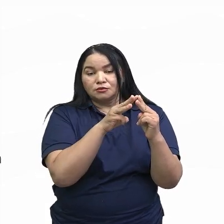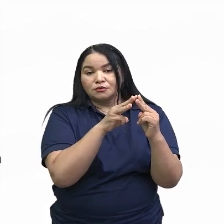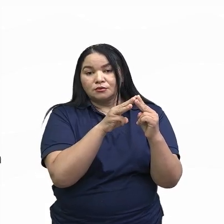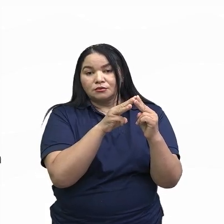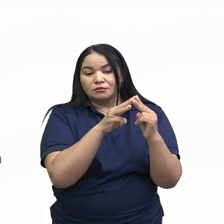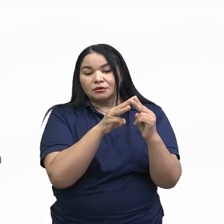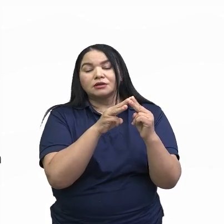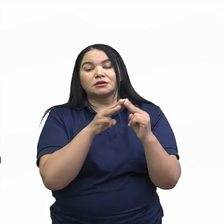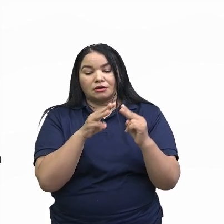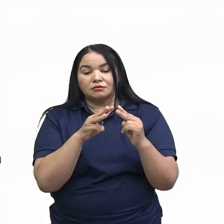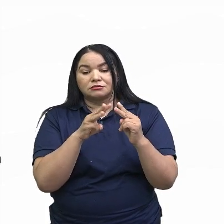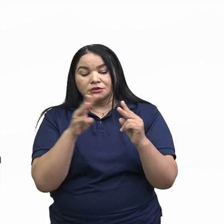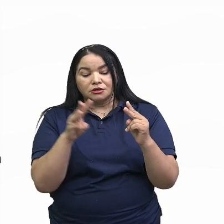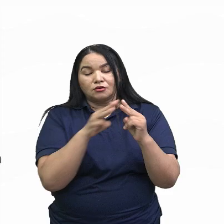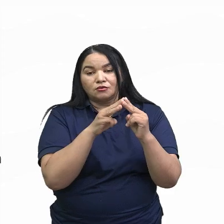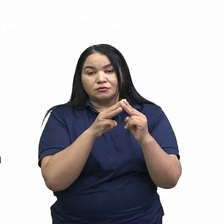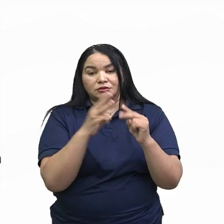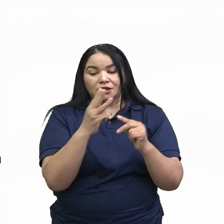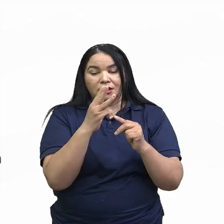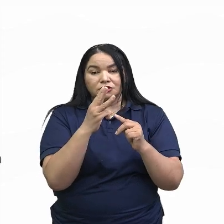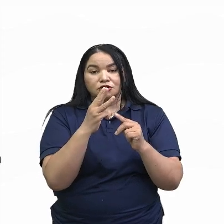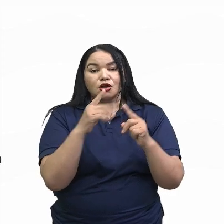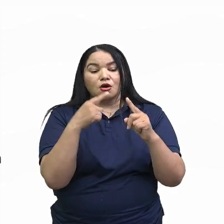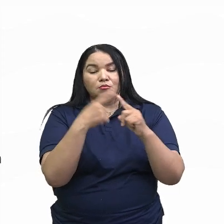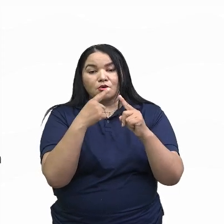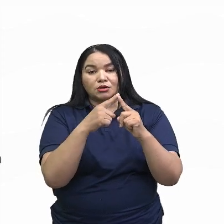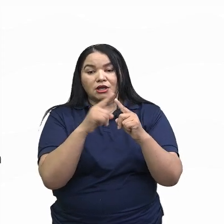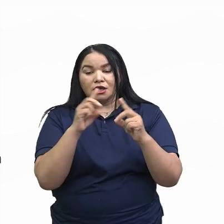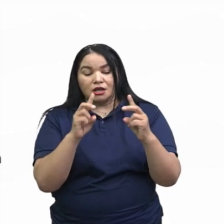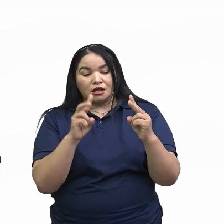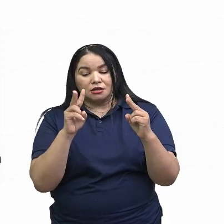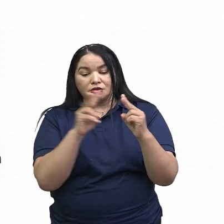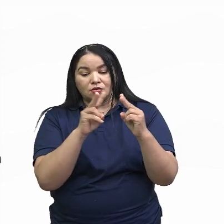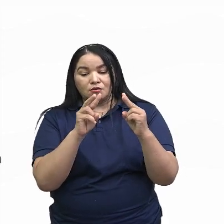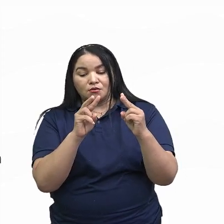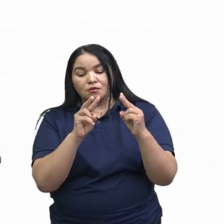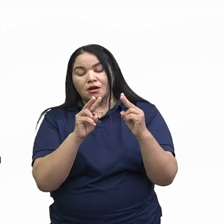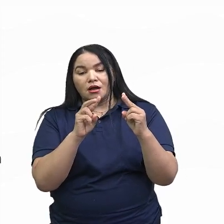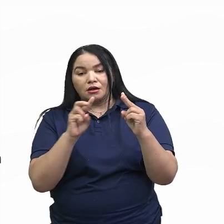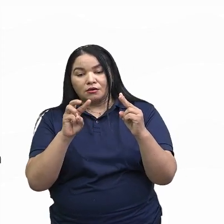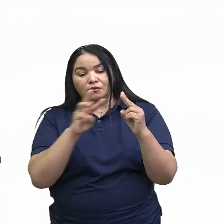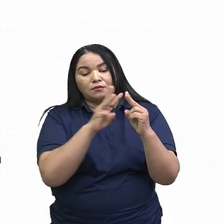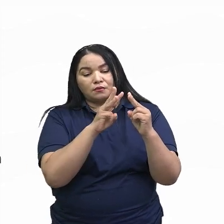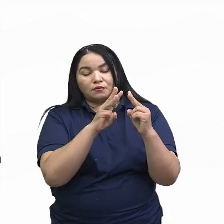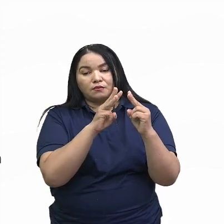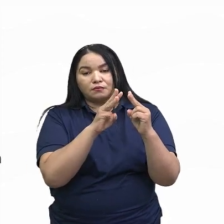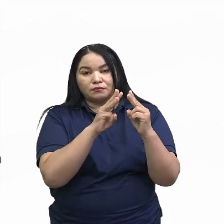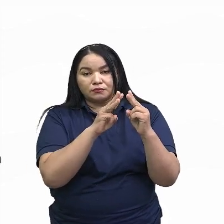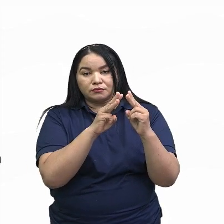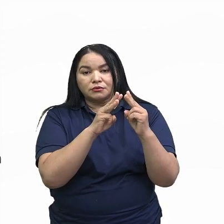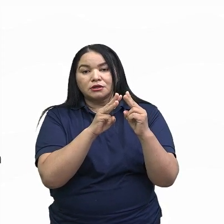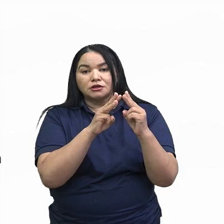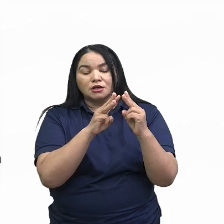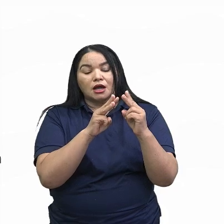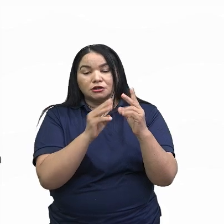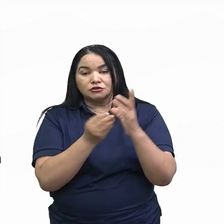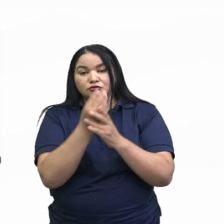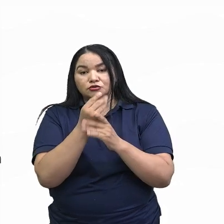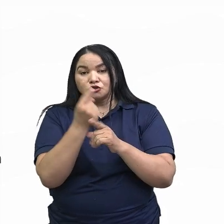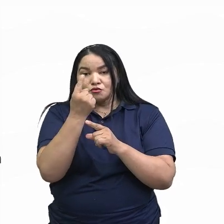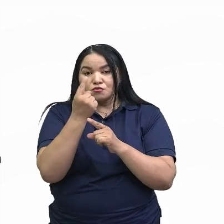chama de trissomia, apareceu um cromossomo a mais. Então, quando acontece isso de surgir um cromossomo a mais ou